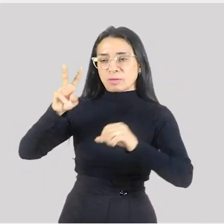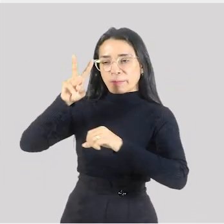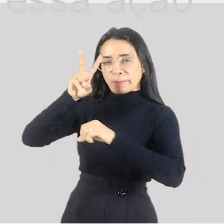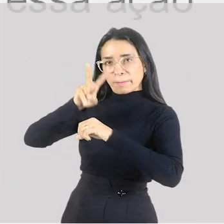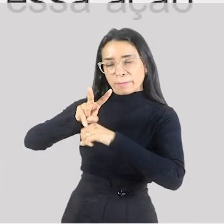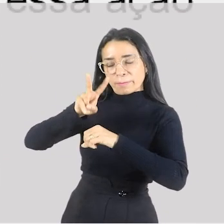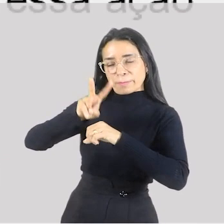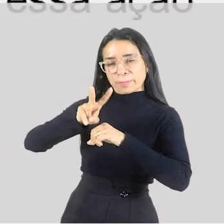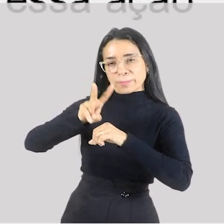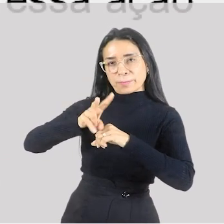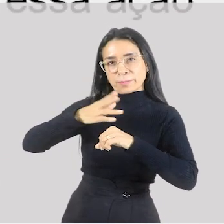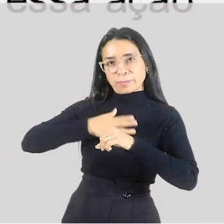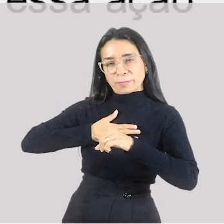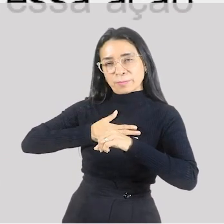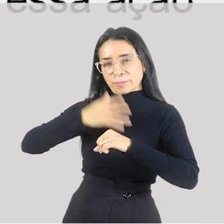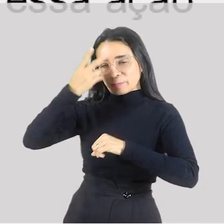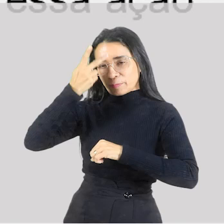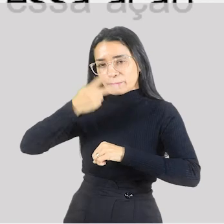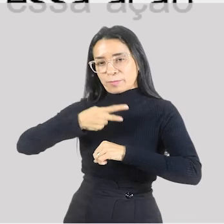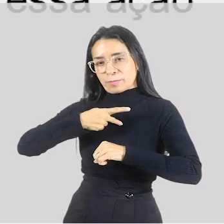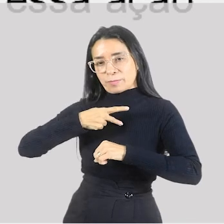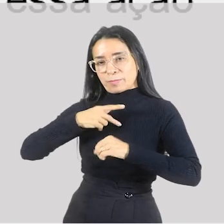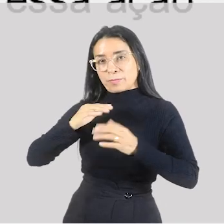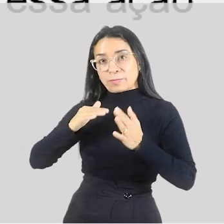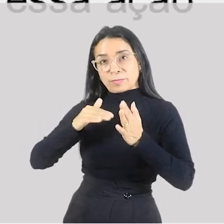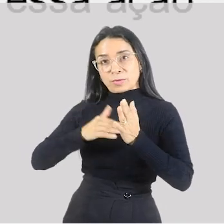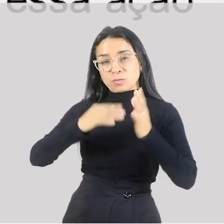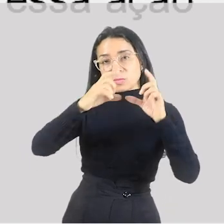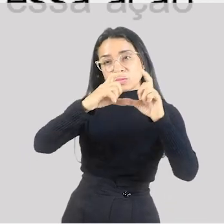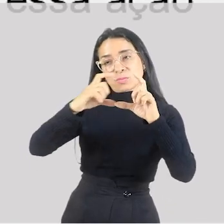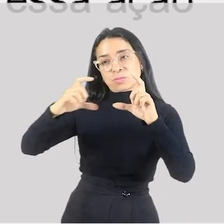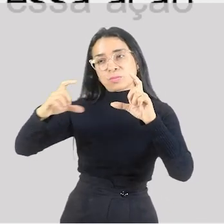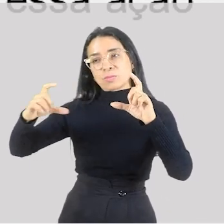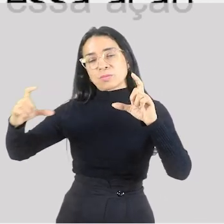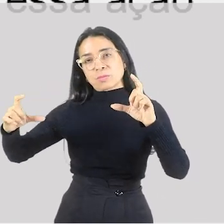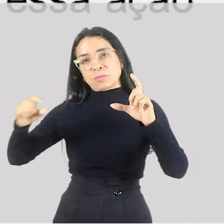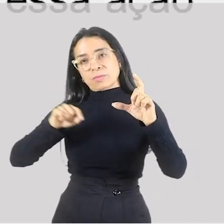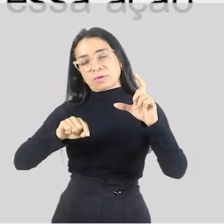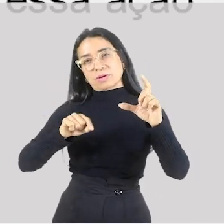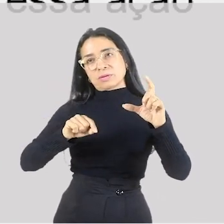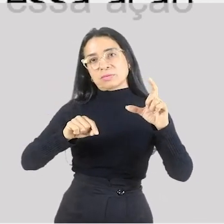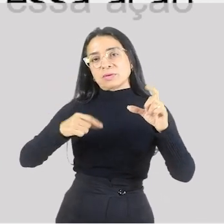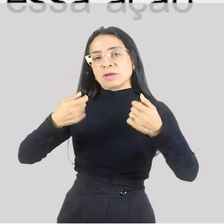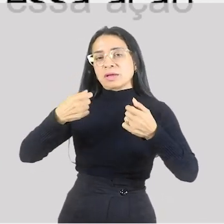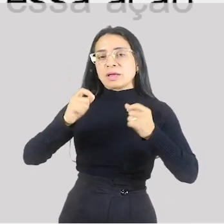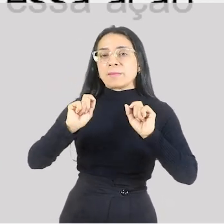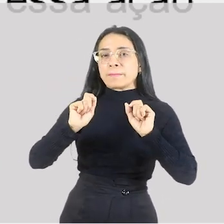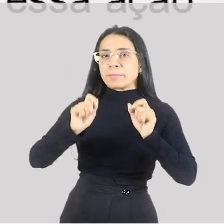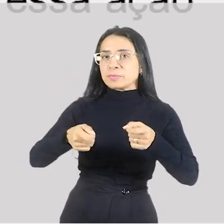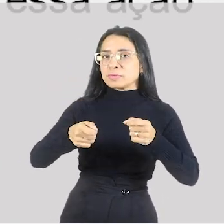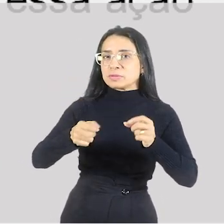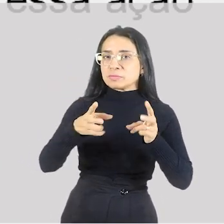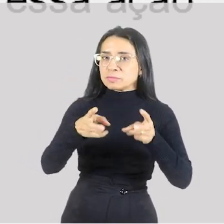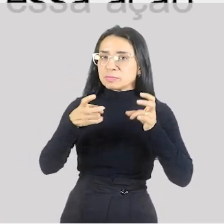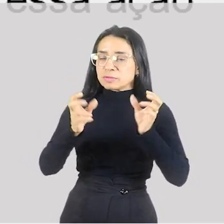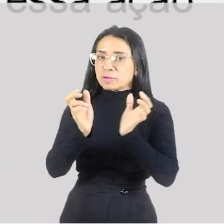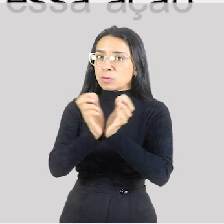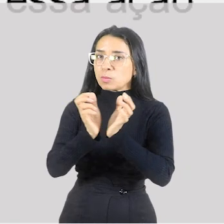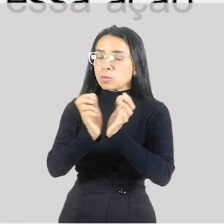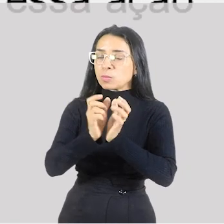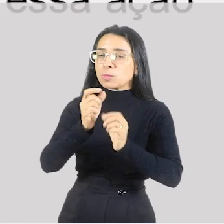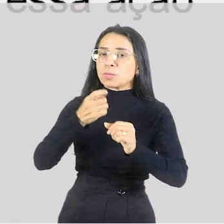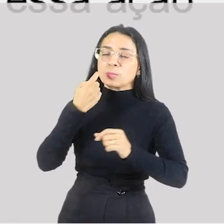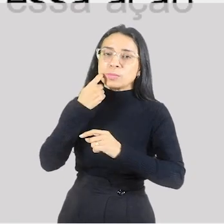bolha. No último quadro da tirinha é possível observar um grupo de peixes de tamanhos diferentes,